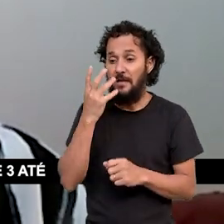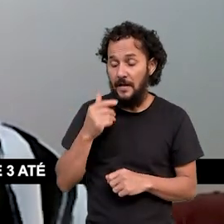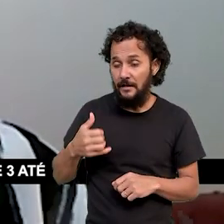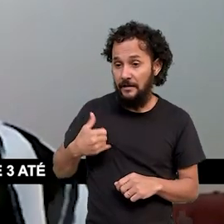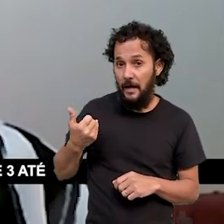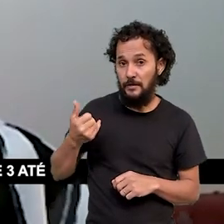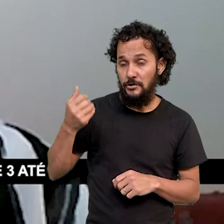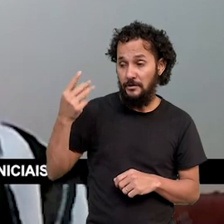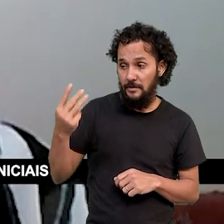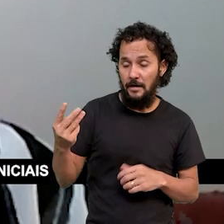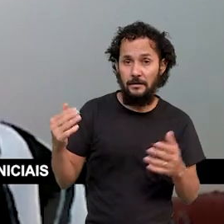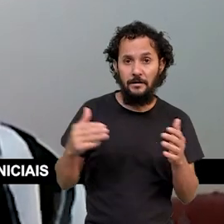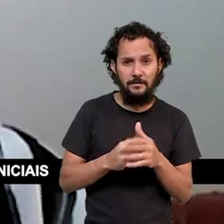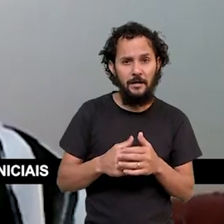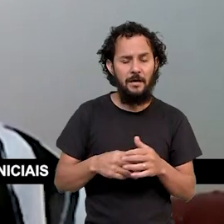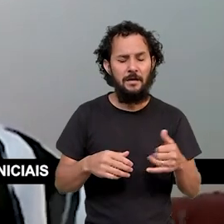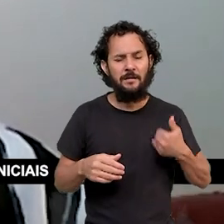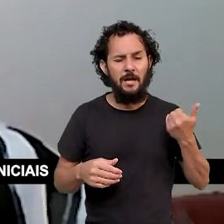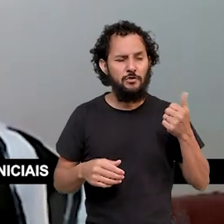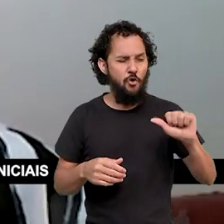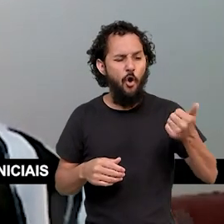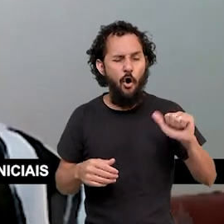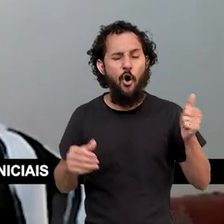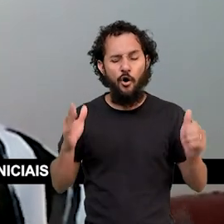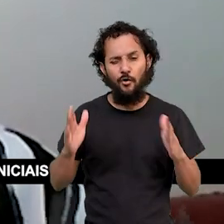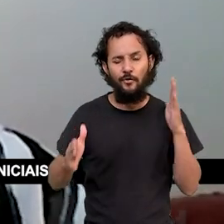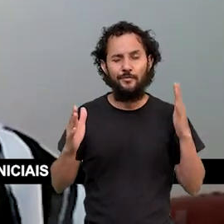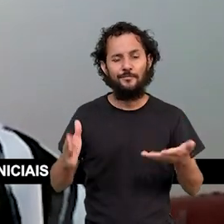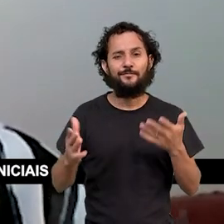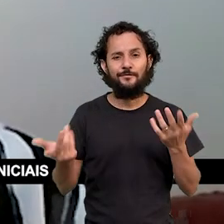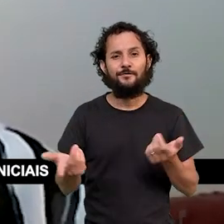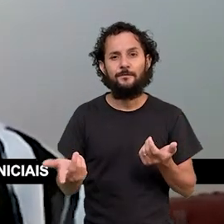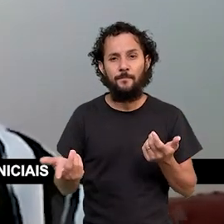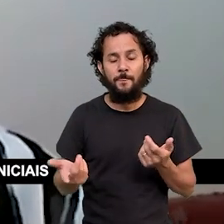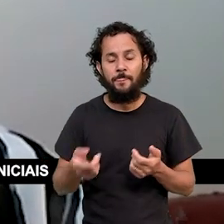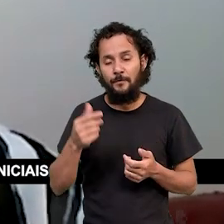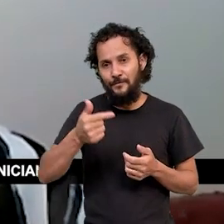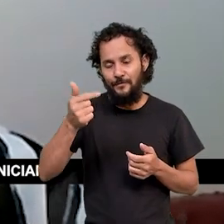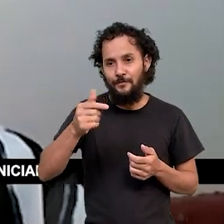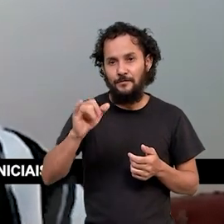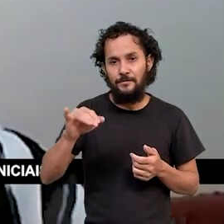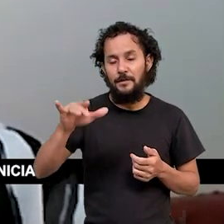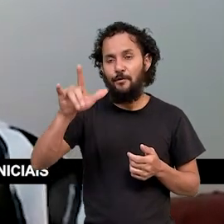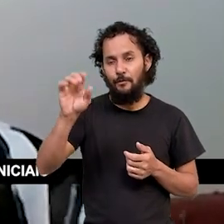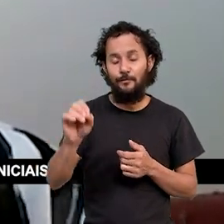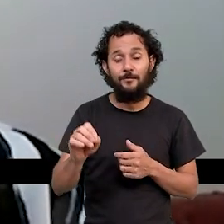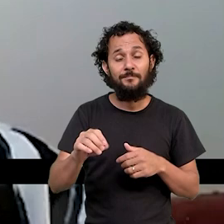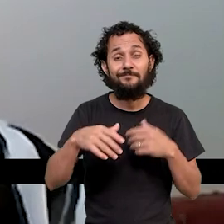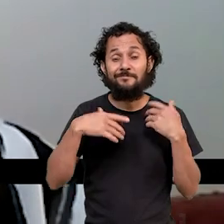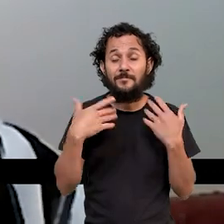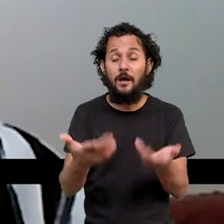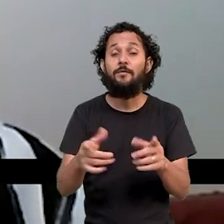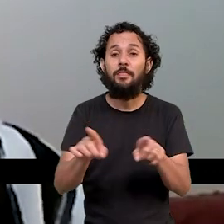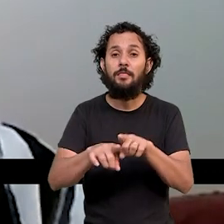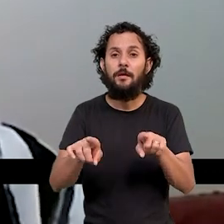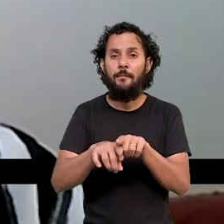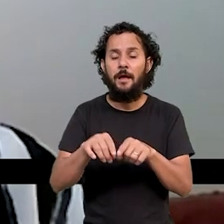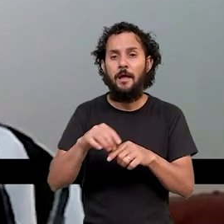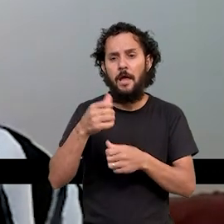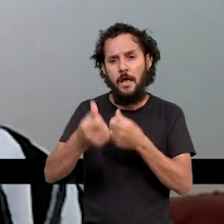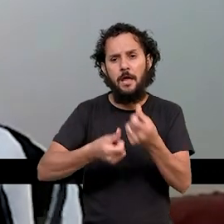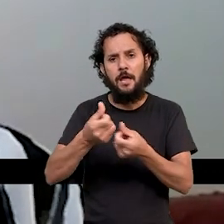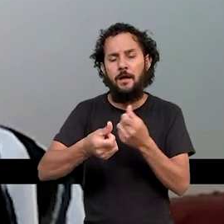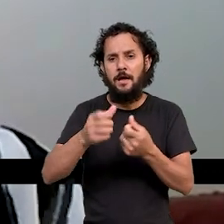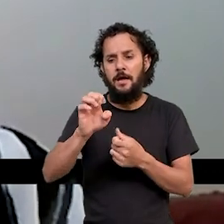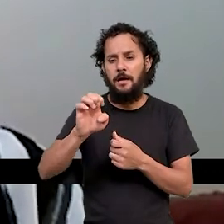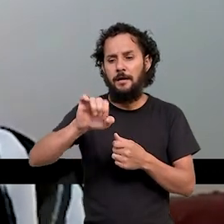3 até o que seria de 11 anos, mais ou menos, que é o fim do segundo ciclo aqui para nós, dos anos iniciais, e também EJA.